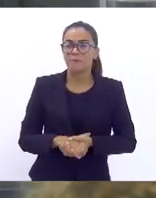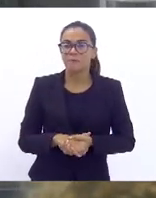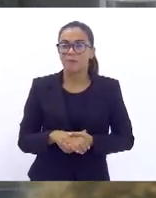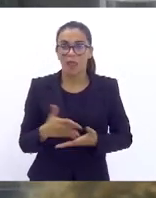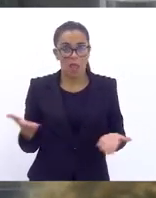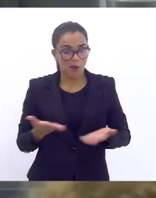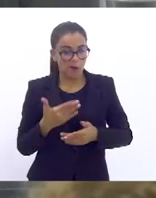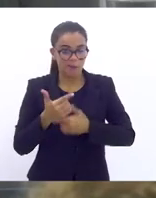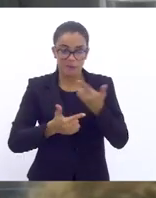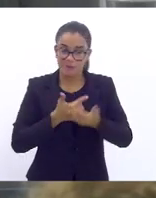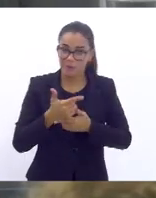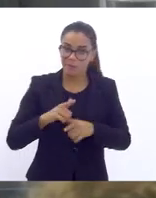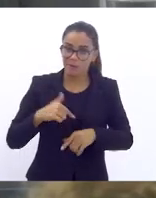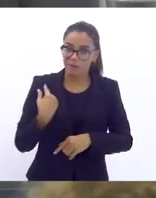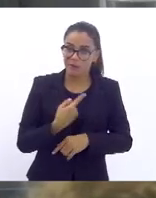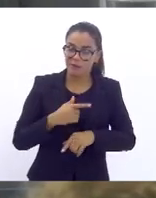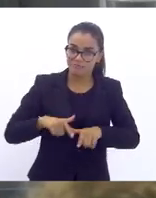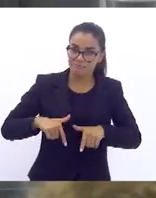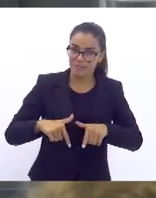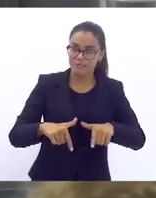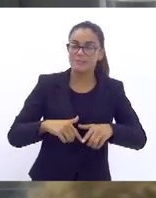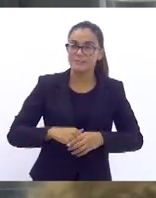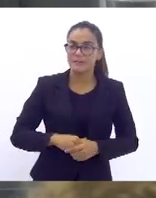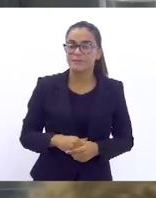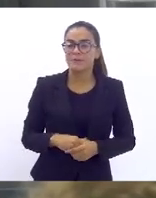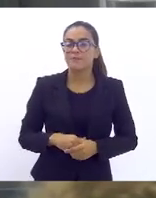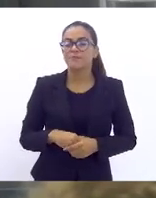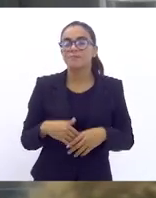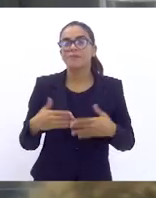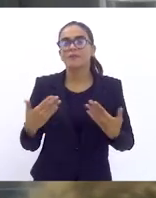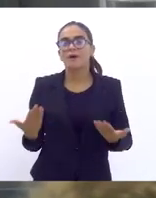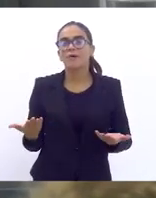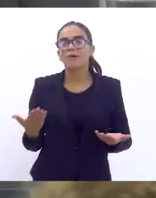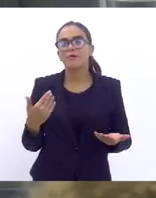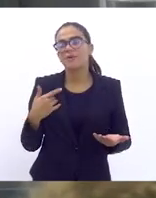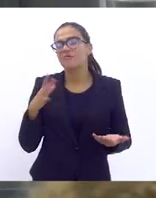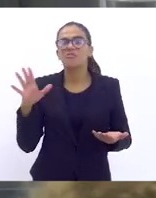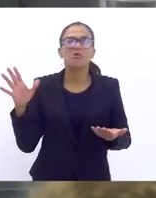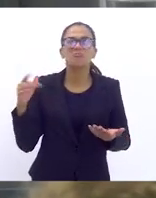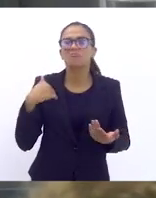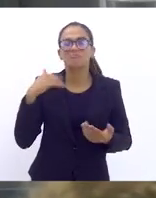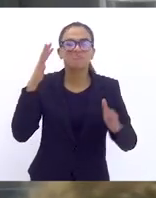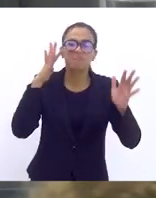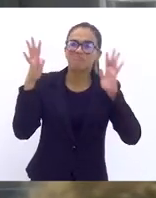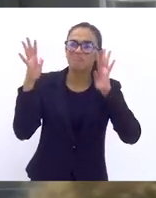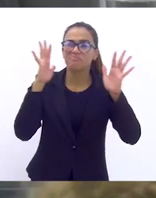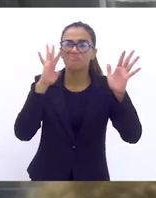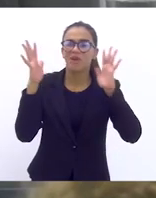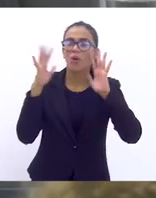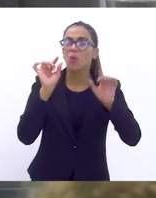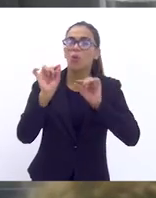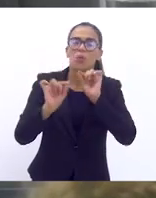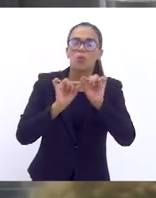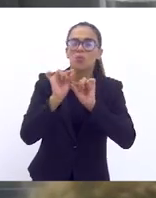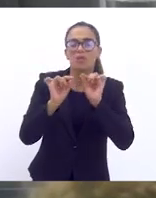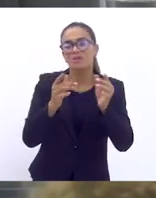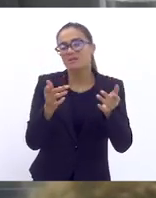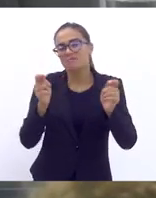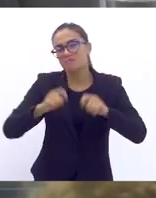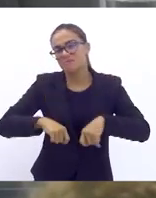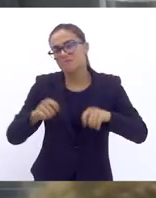nós estamos fazendo aqui então a gente tem aqui eu vou pegar um quadro o que que pode gerar